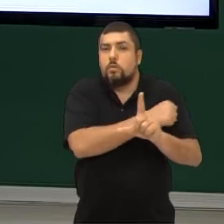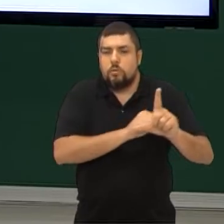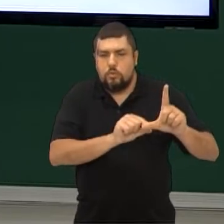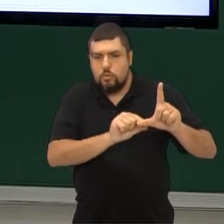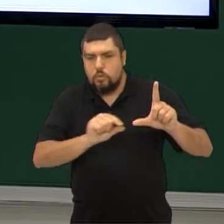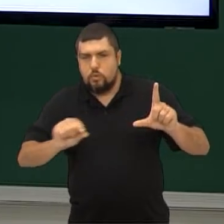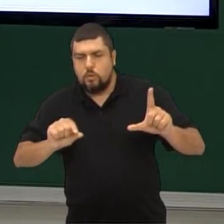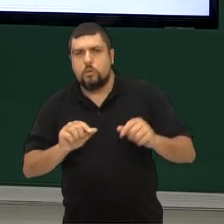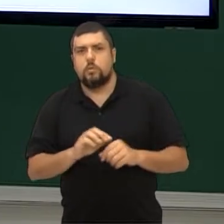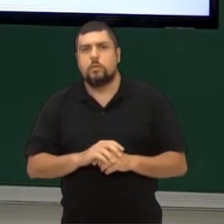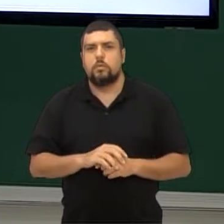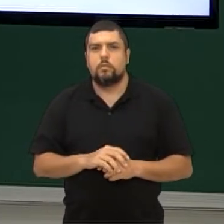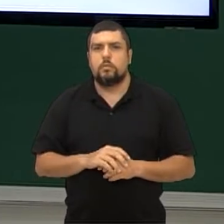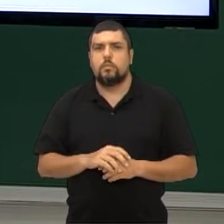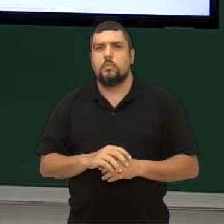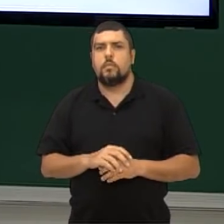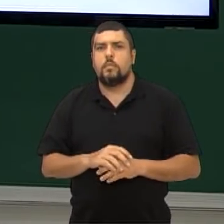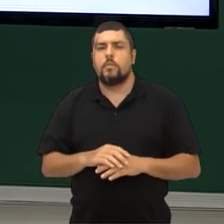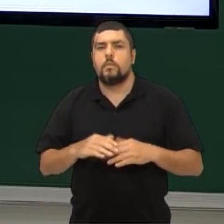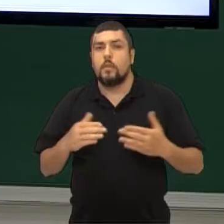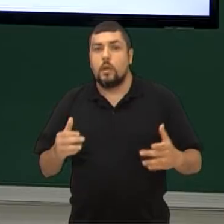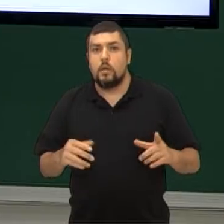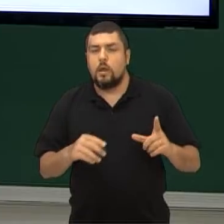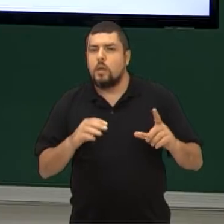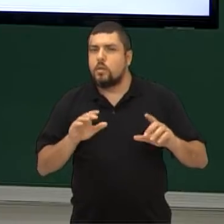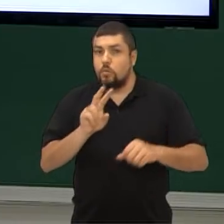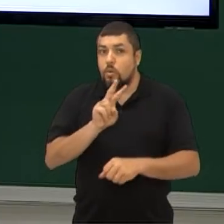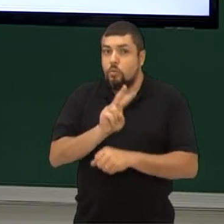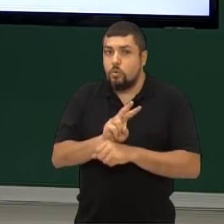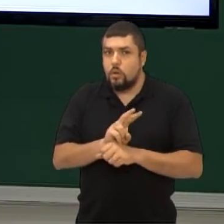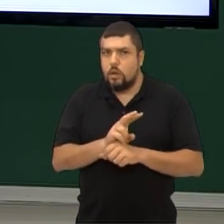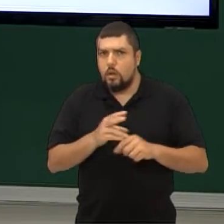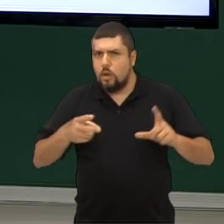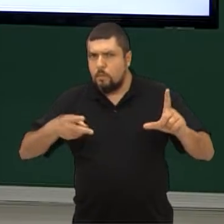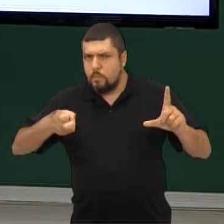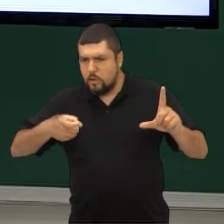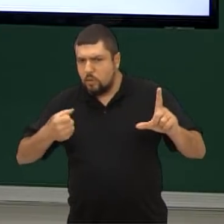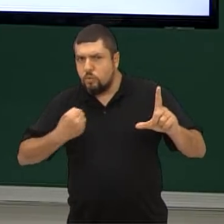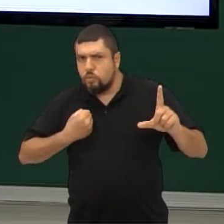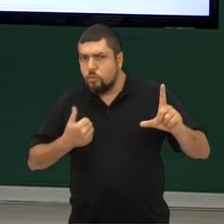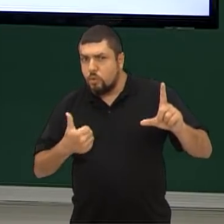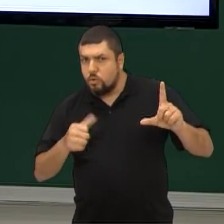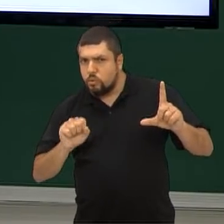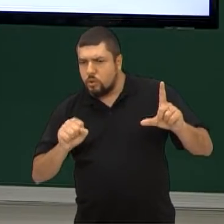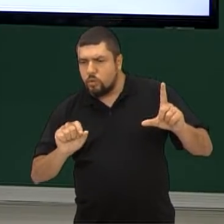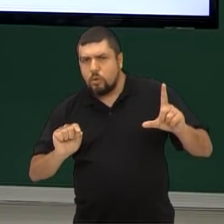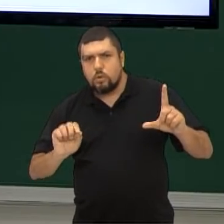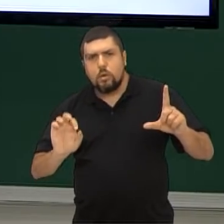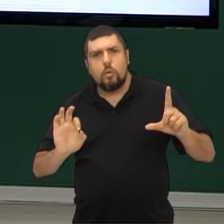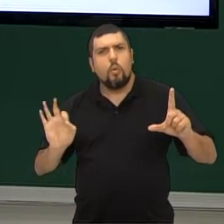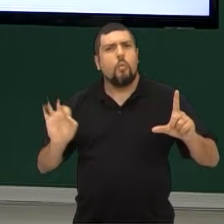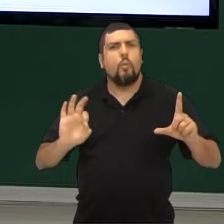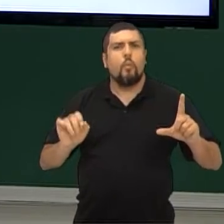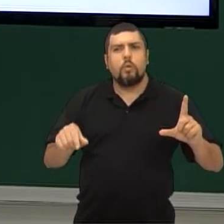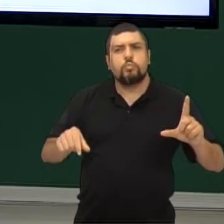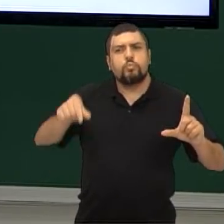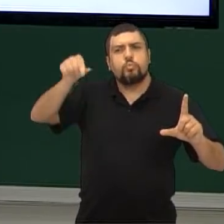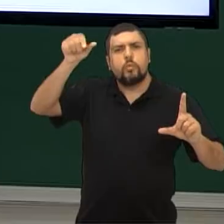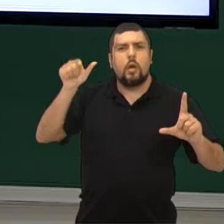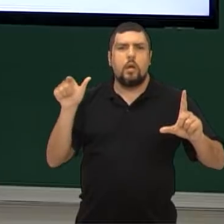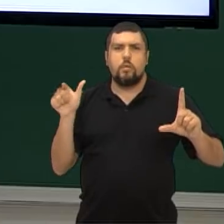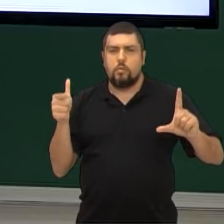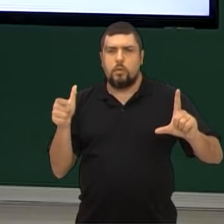18. Nenhum bilhete foi comprado por 18 alunos. Nenhuma quantidade de bilhete foi comprada por 18 alunos. Então